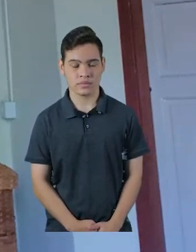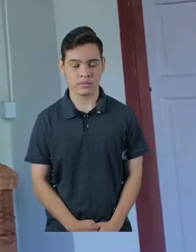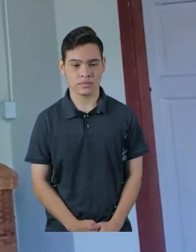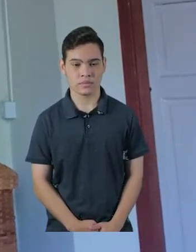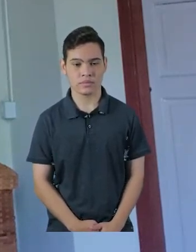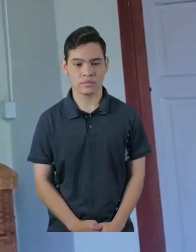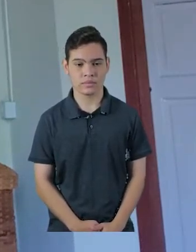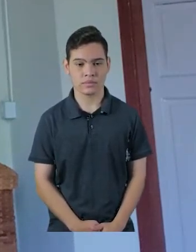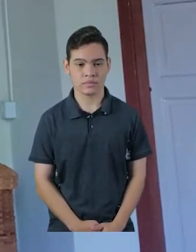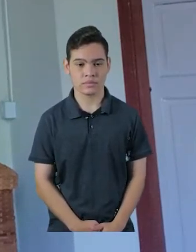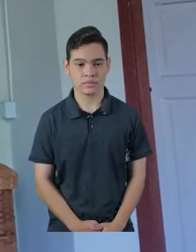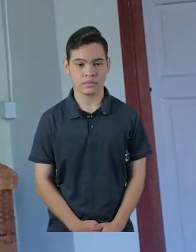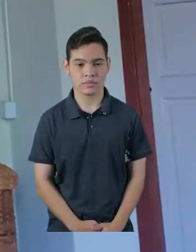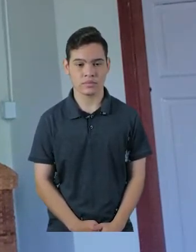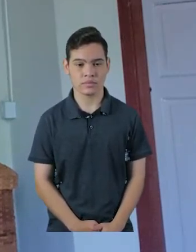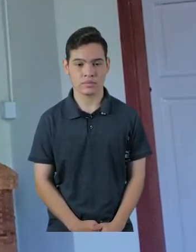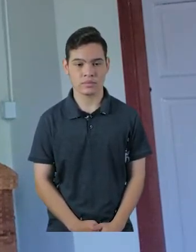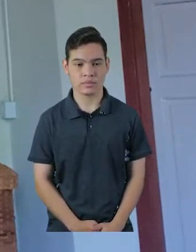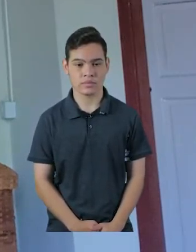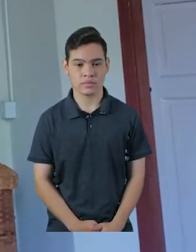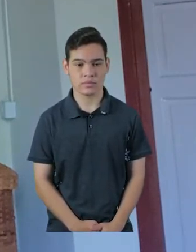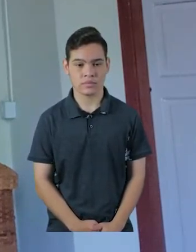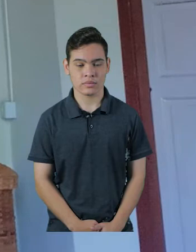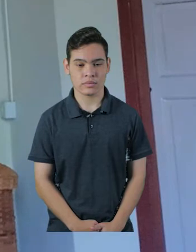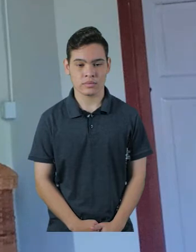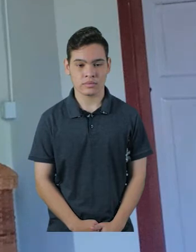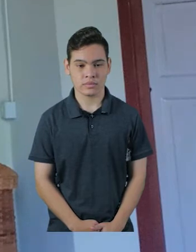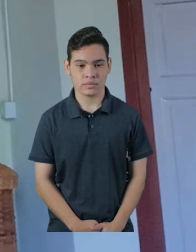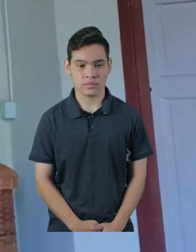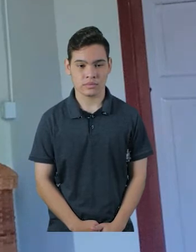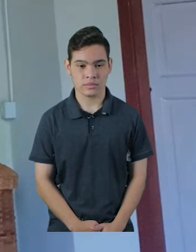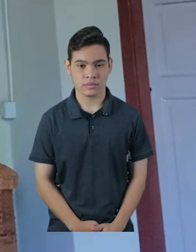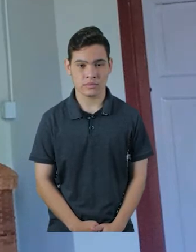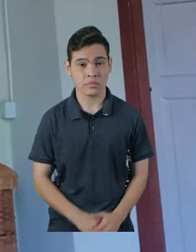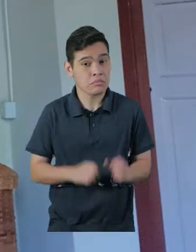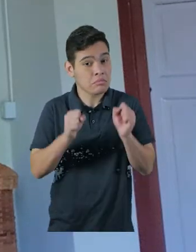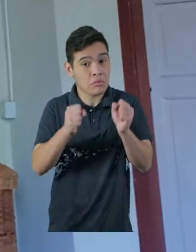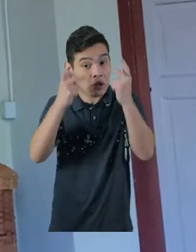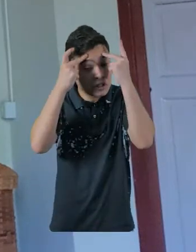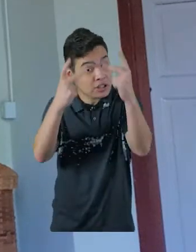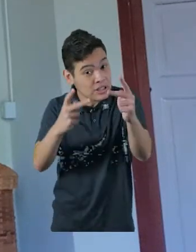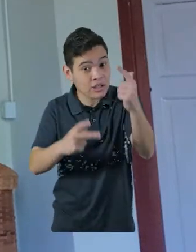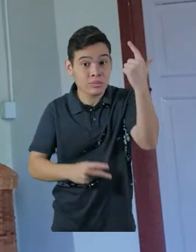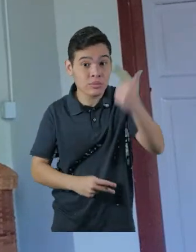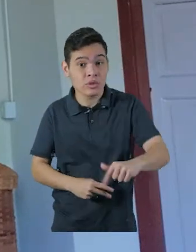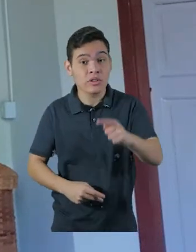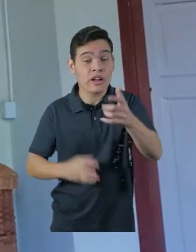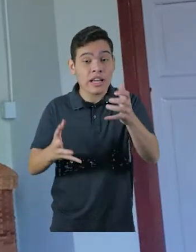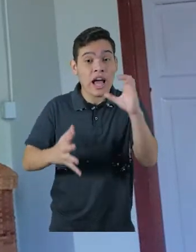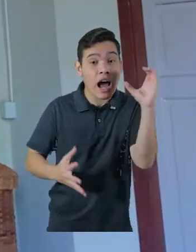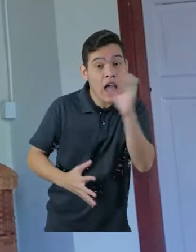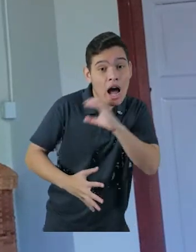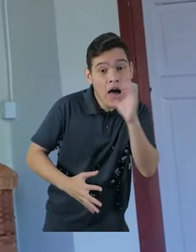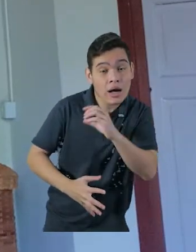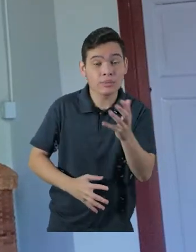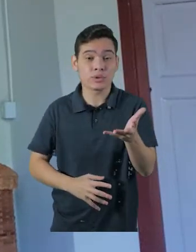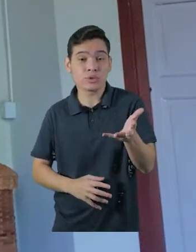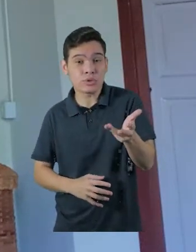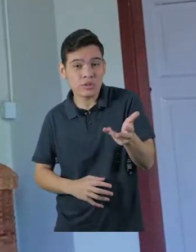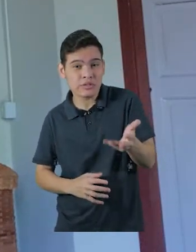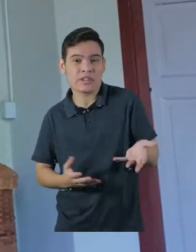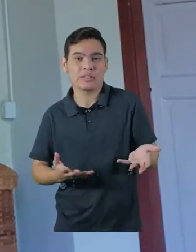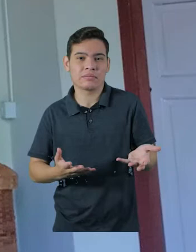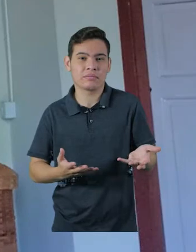Também a mesma brincadeira, pode fazer amplo, pode fazer pequeno, rápido, lento,